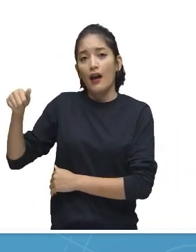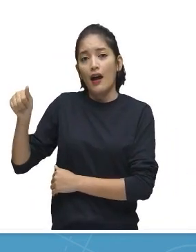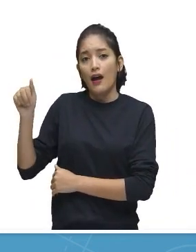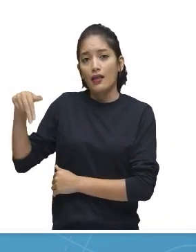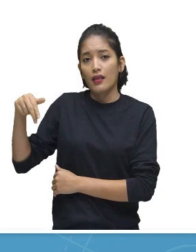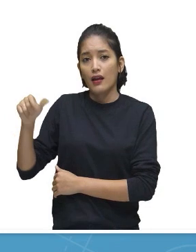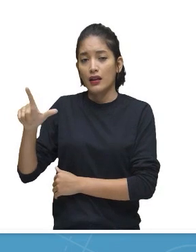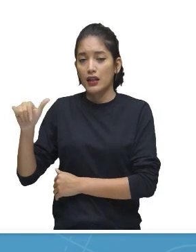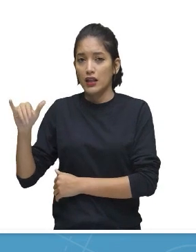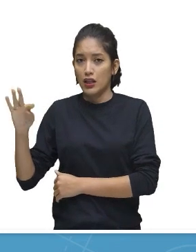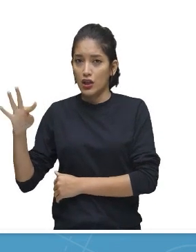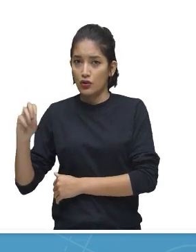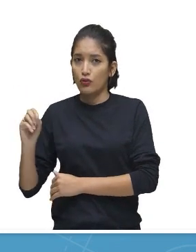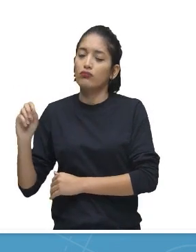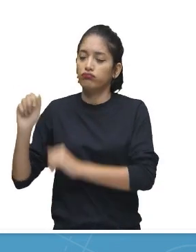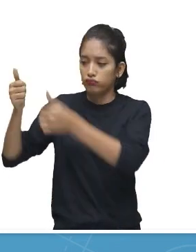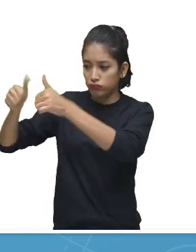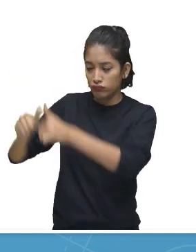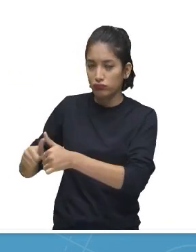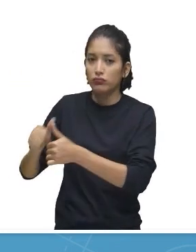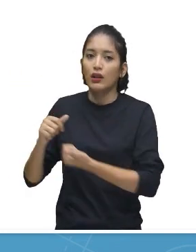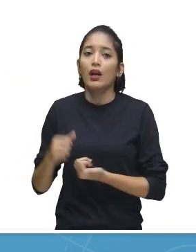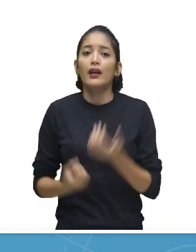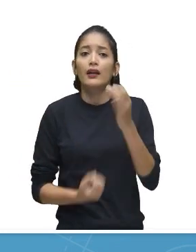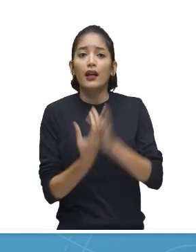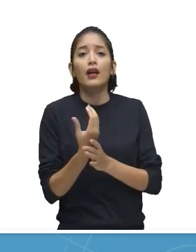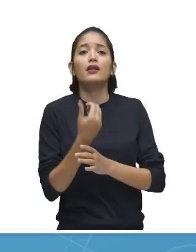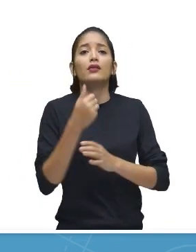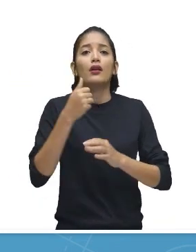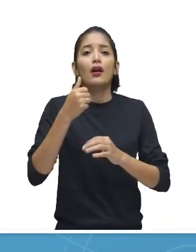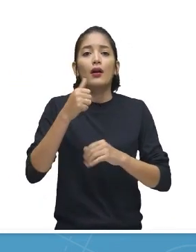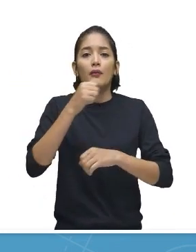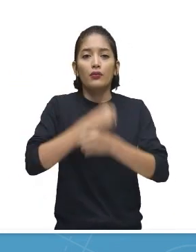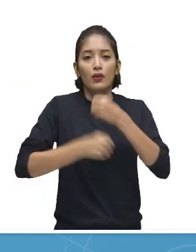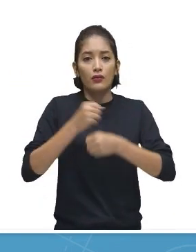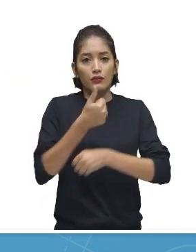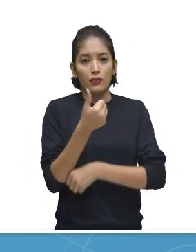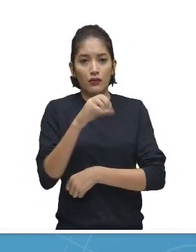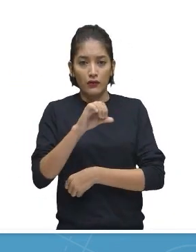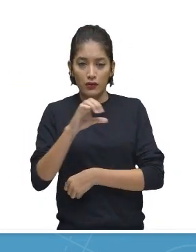criado em 1909, caracterizado